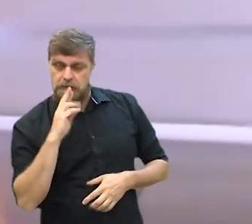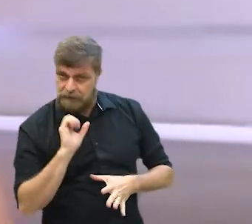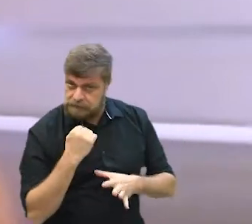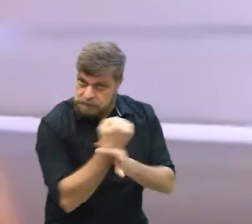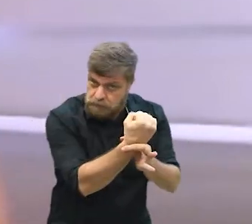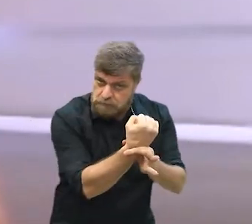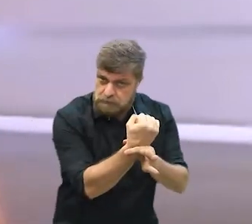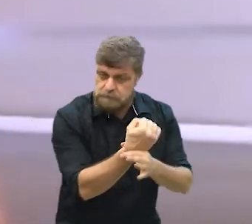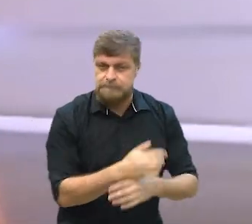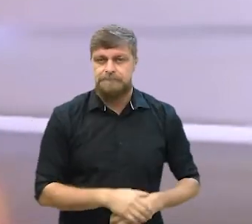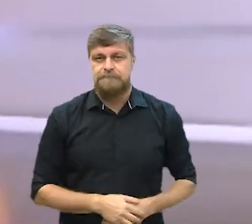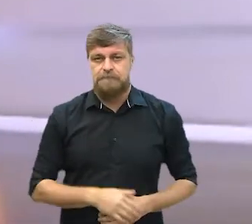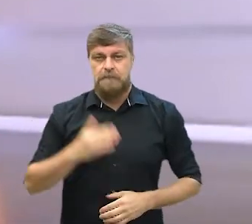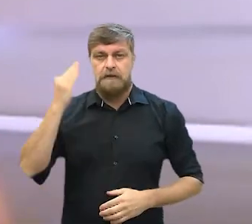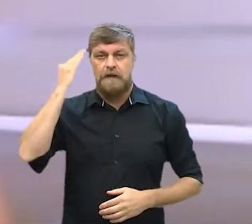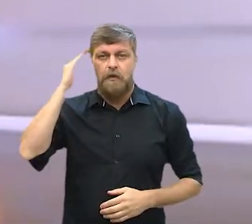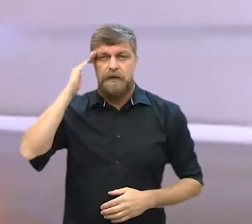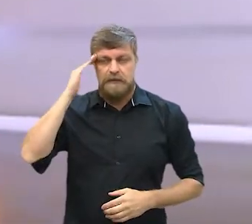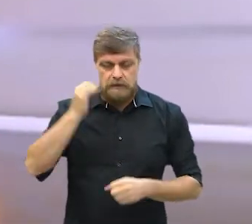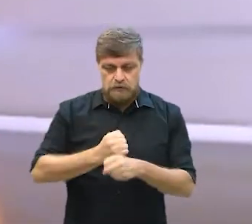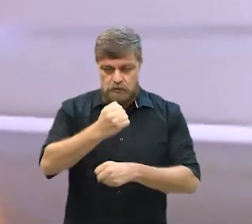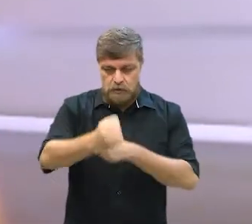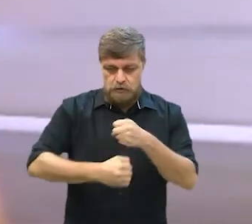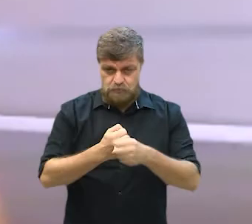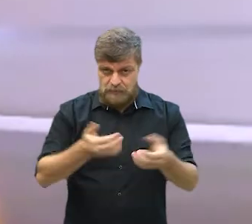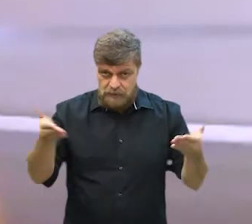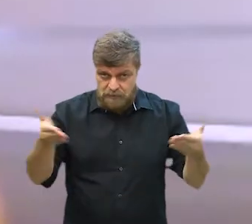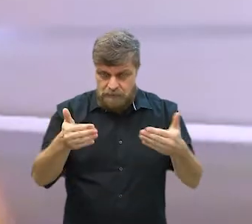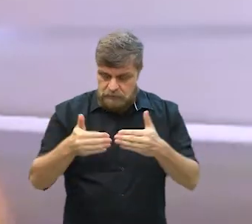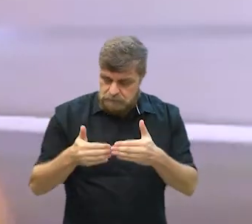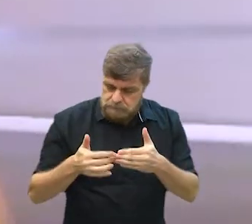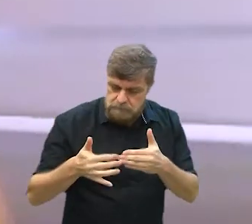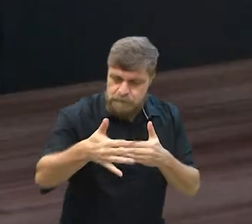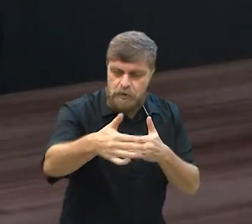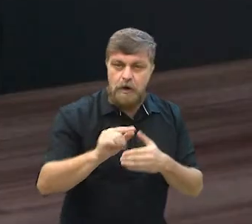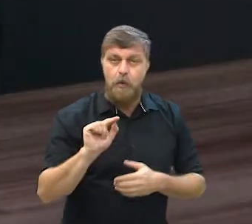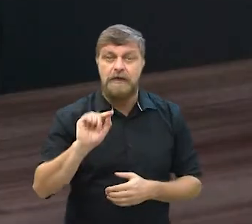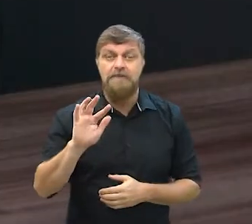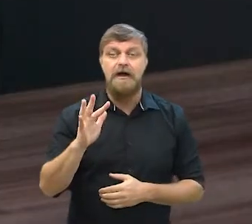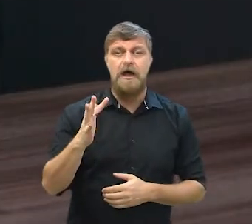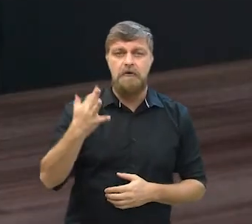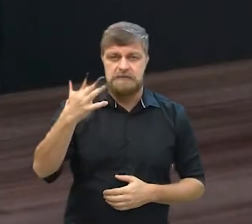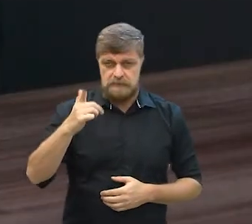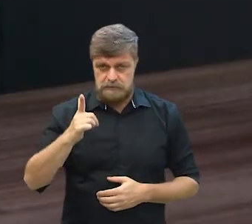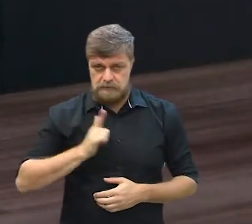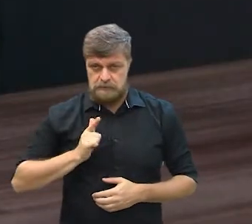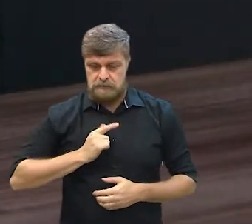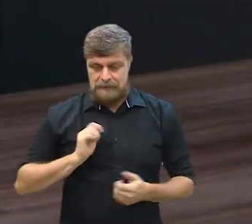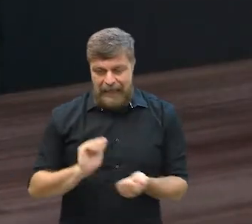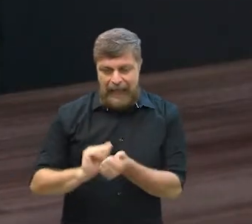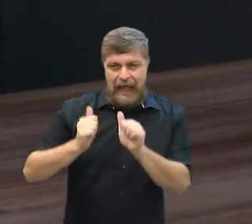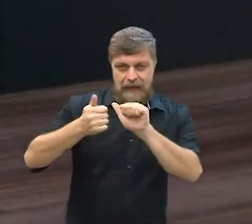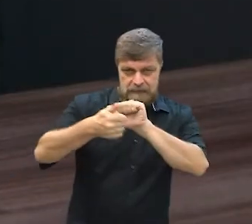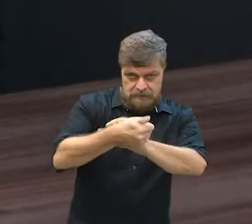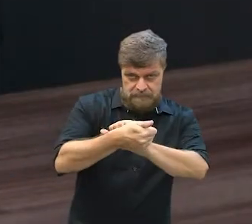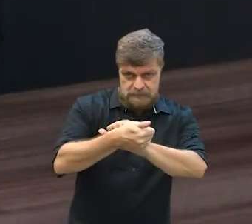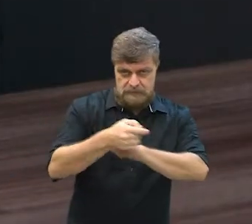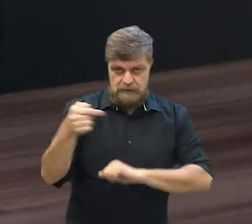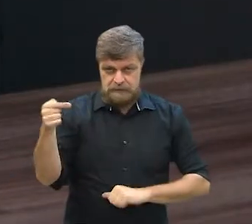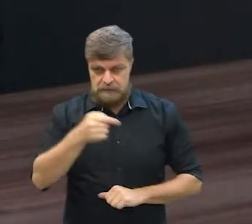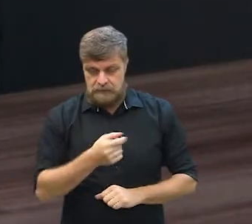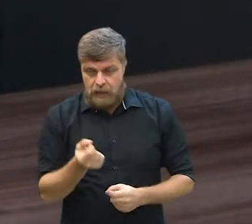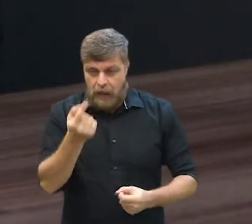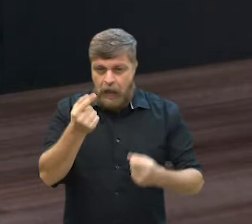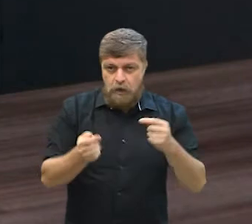seguro. Então, o que eu entendo que vai acontecer em 2021 ainda é justamente continuar se